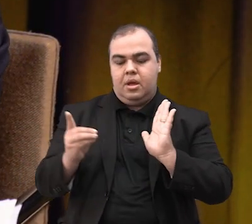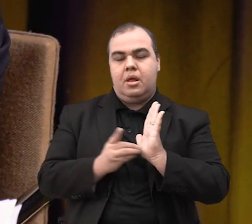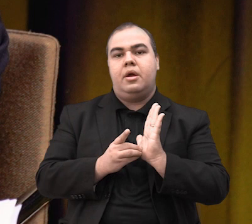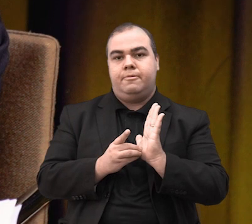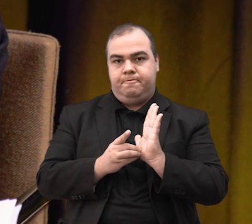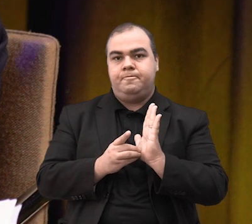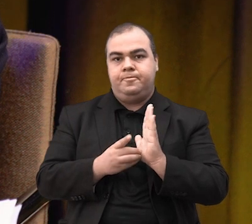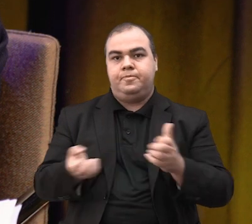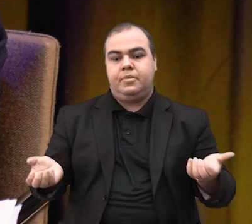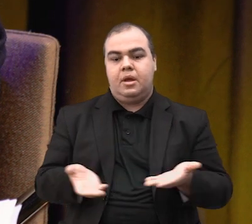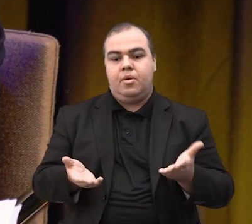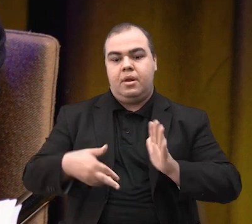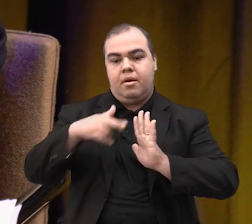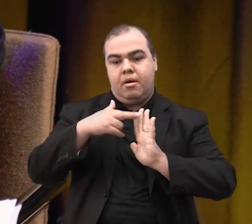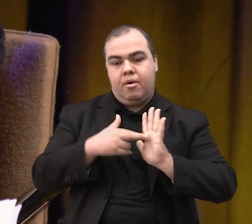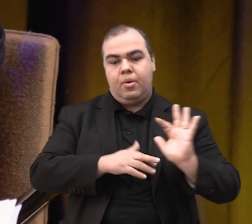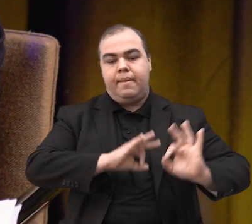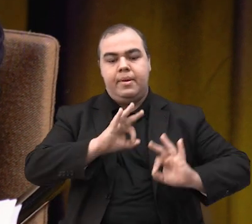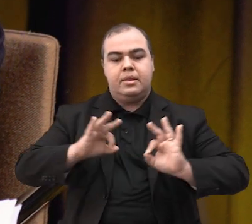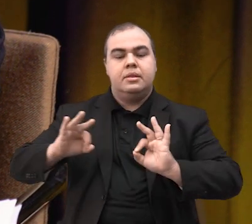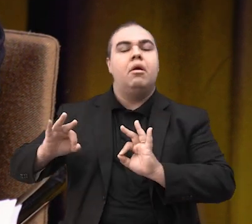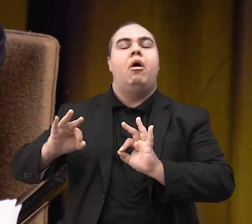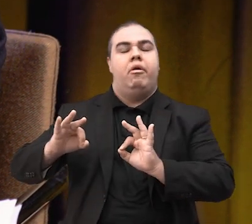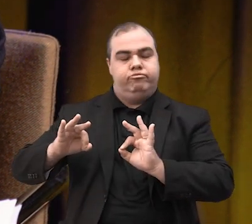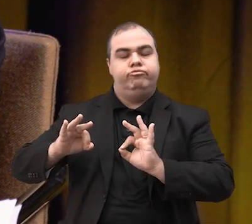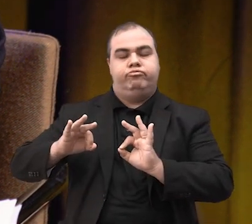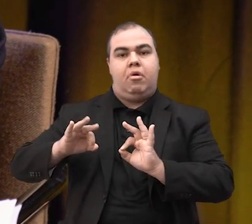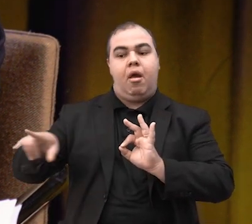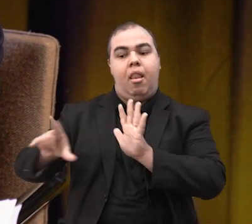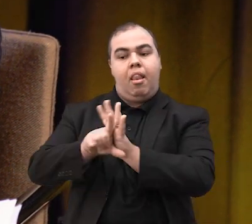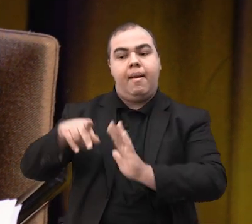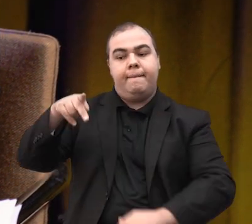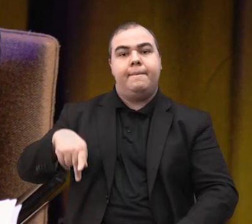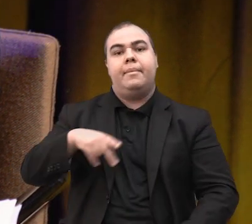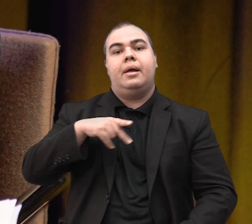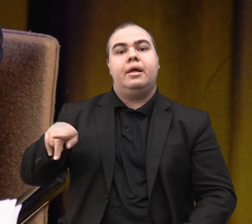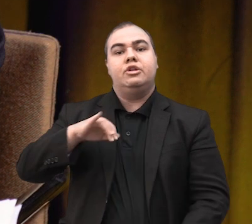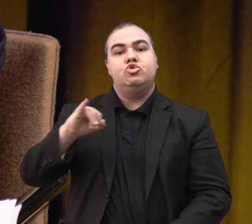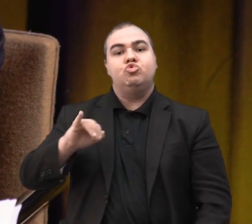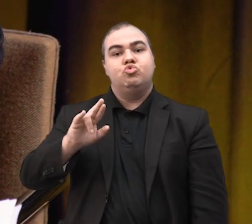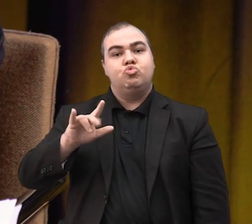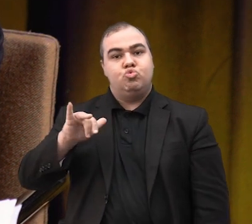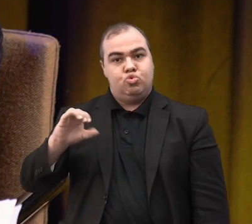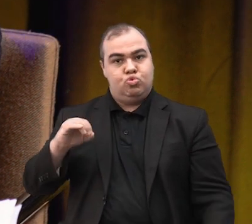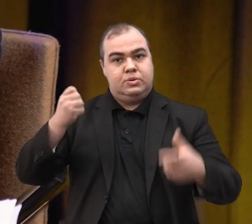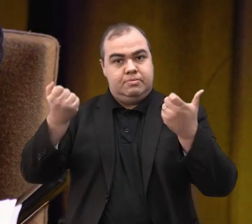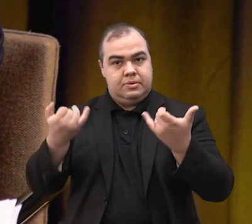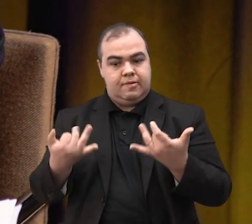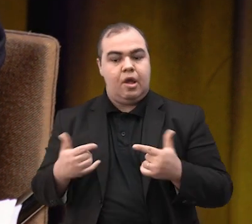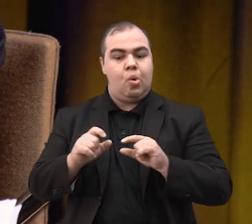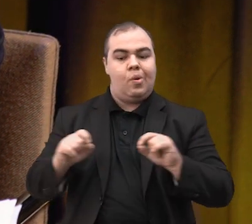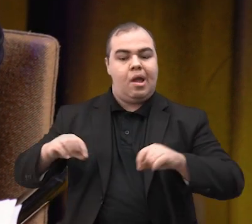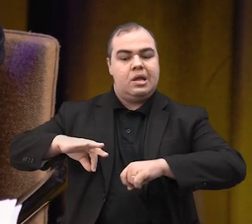né que vem para regulamentar a lei Padre Júlio e nesse sentido especificar né de fato o que que é